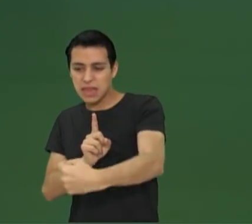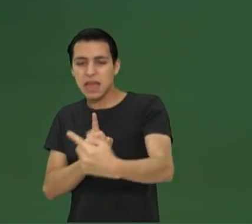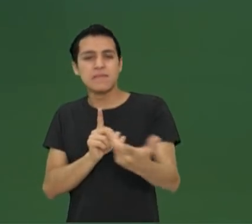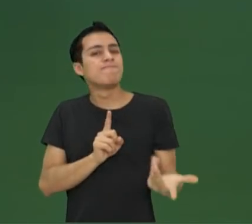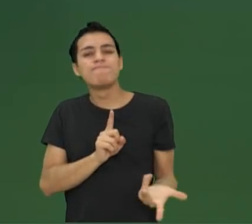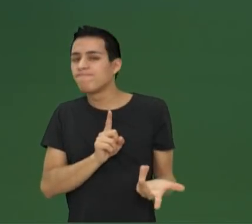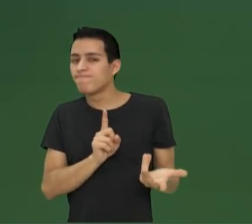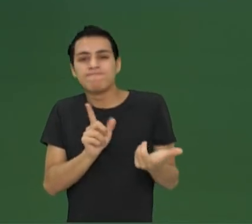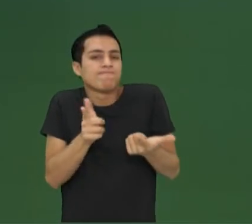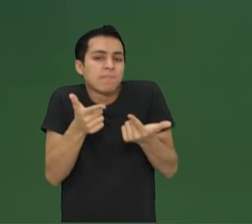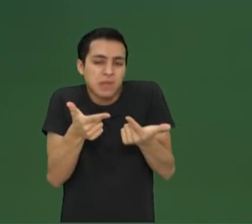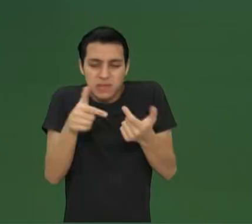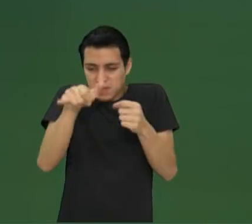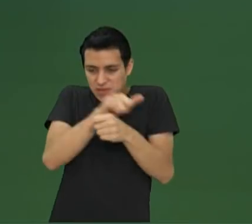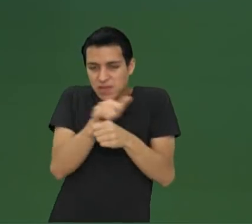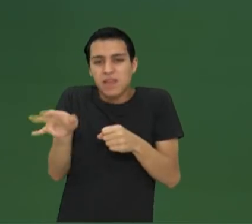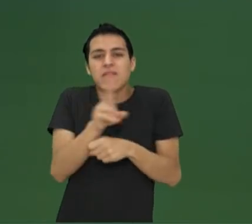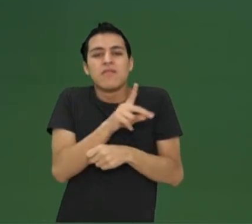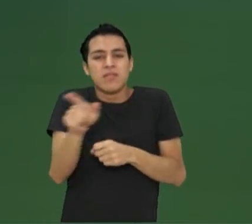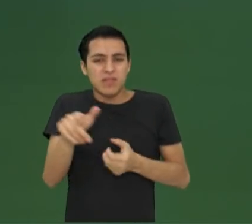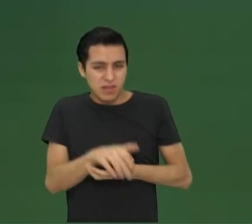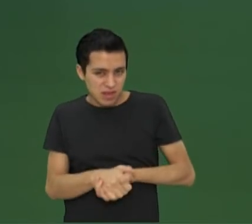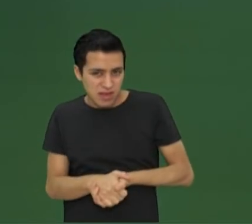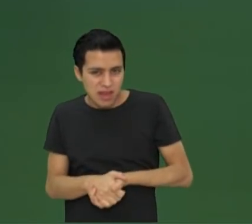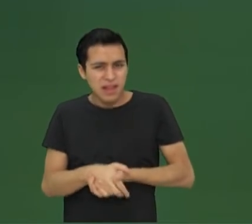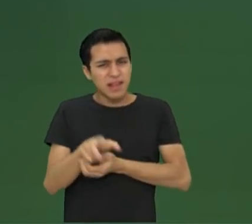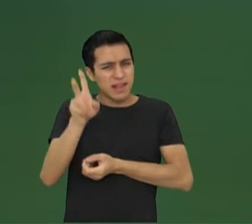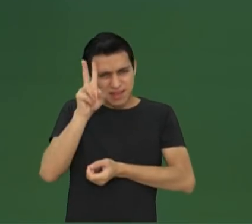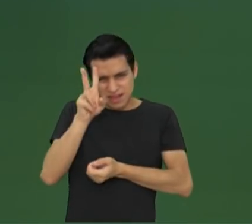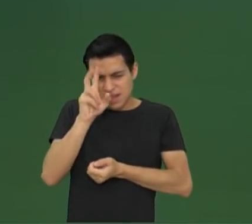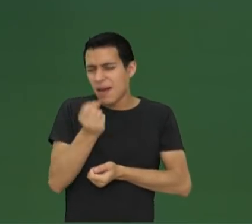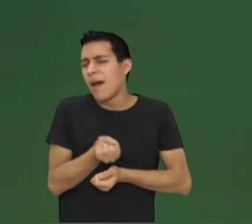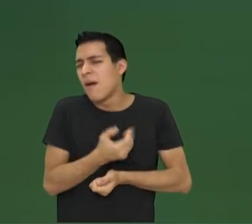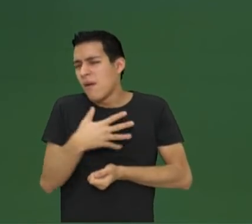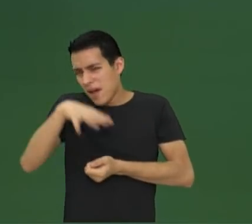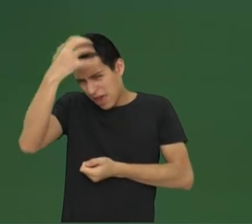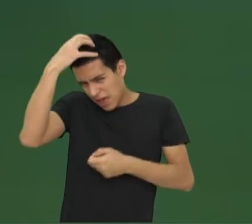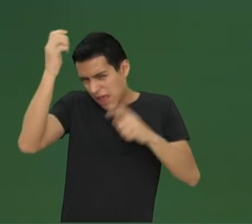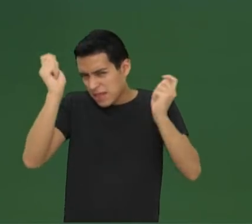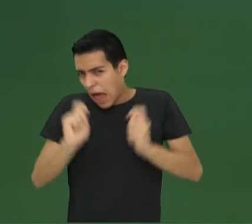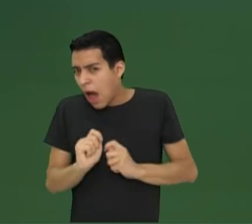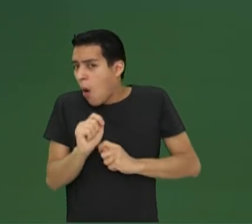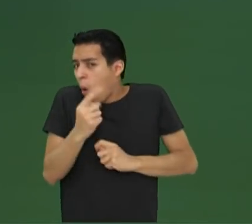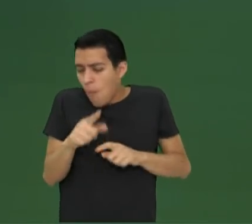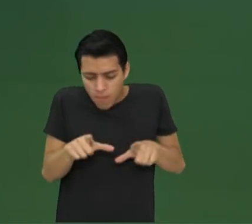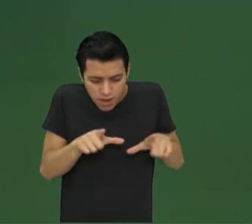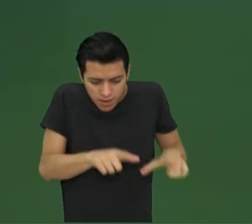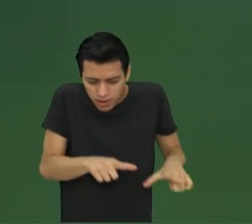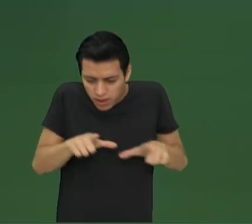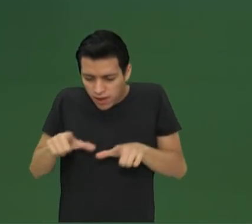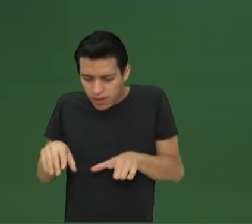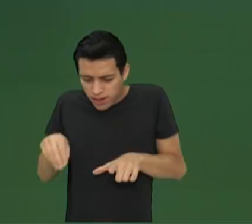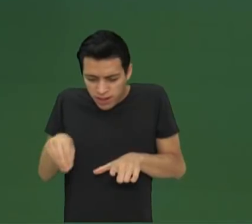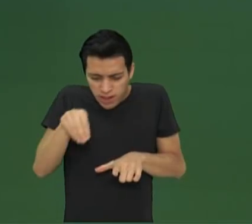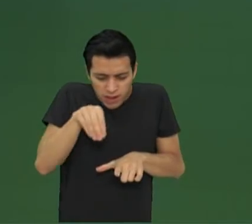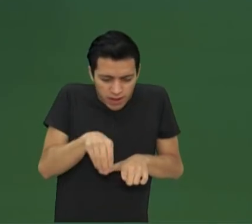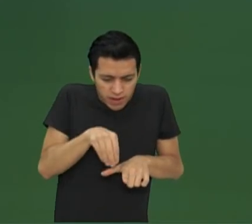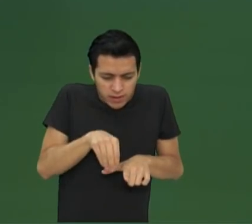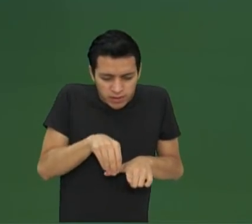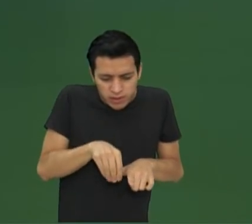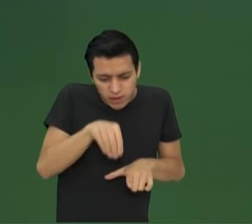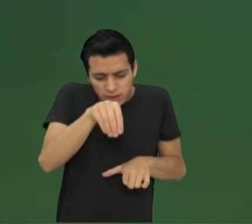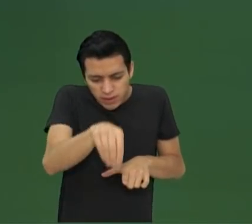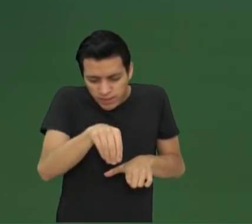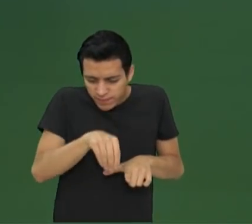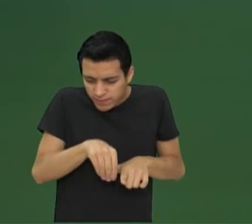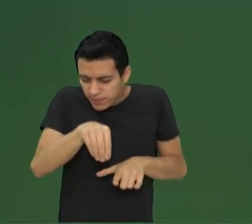lá. Ó. Então ele não tem fuga. Lembra quantas casas o rei anda? Ele só anda uma. Lembra que eu falei, a armadura é muito pesada, ele não consegue andar